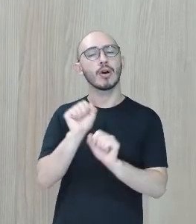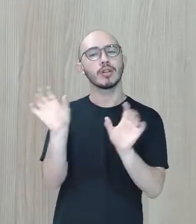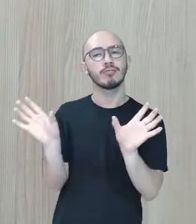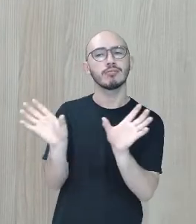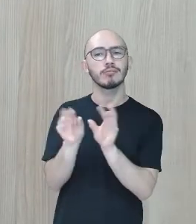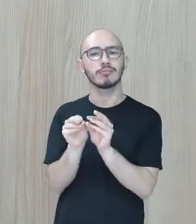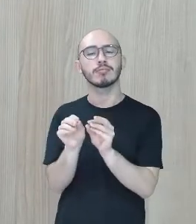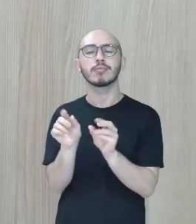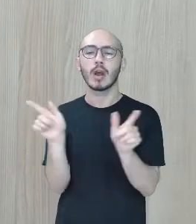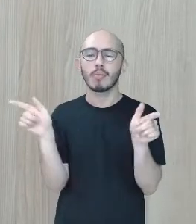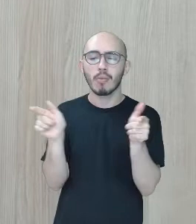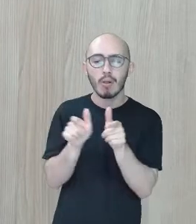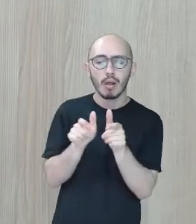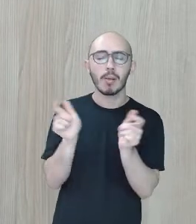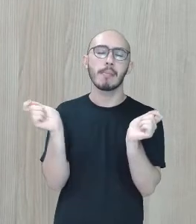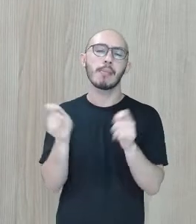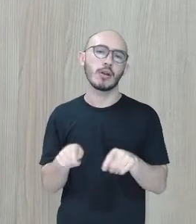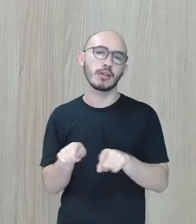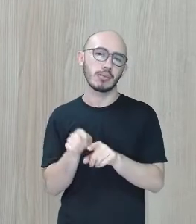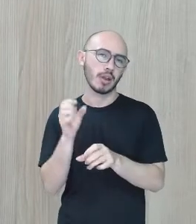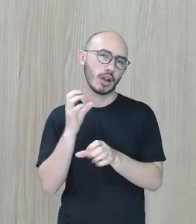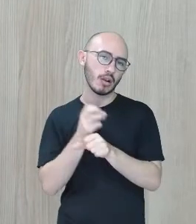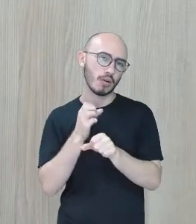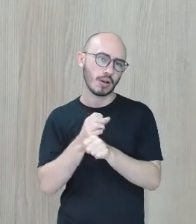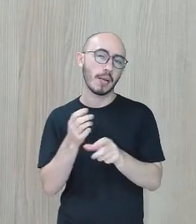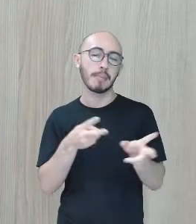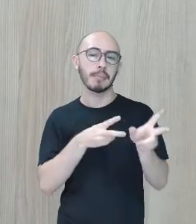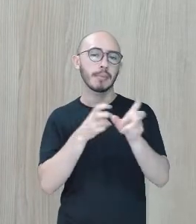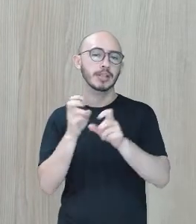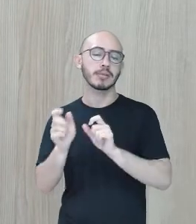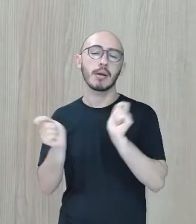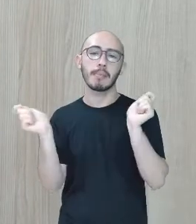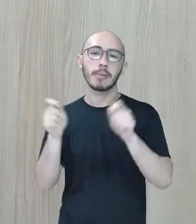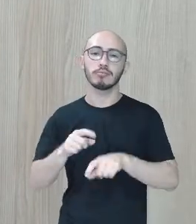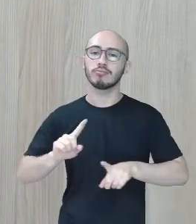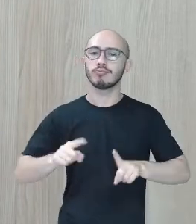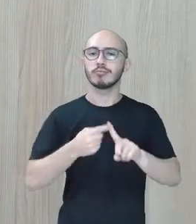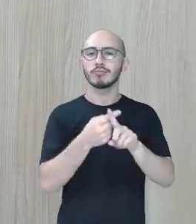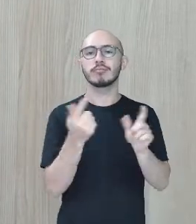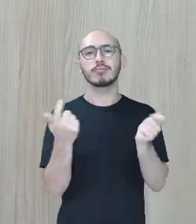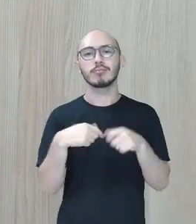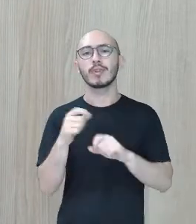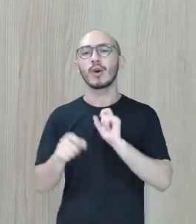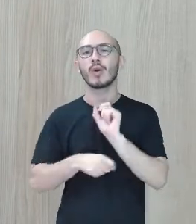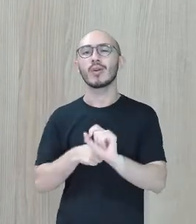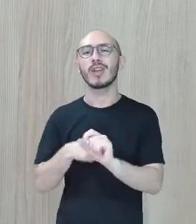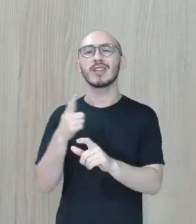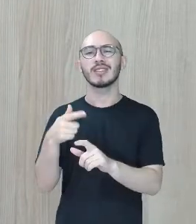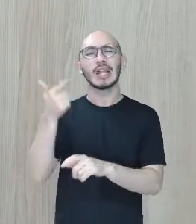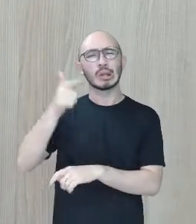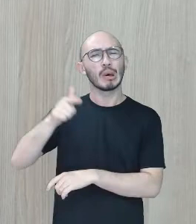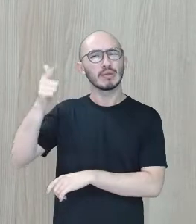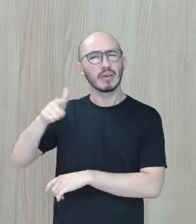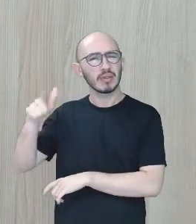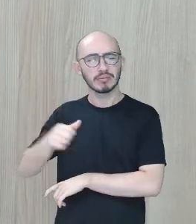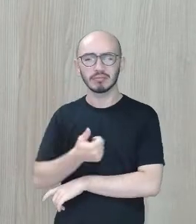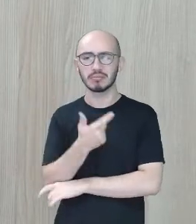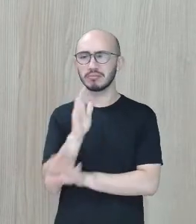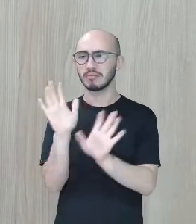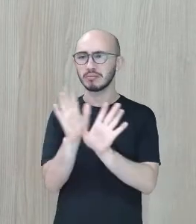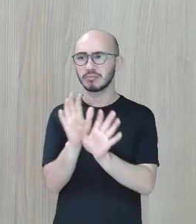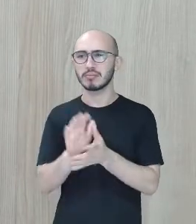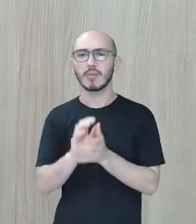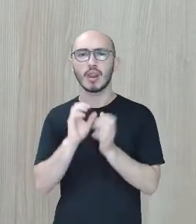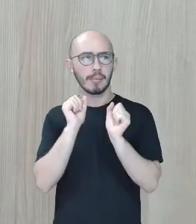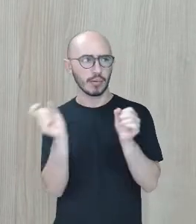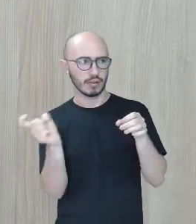reduzir a maneira de fazer essa conta, percebendo que dá para multiplicar ao invés de repetir a quantidade, né? Perito, volta lá um